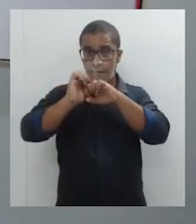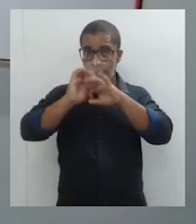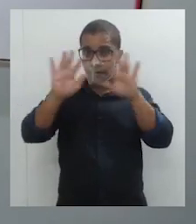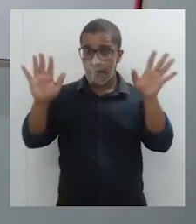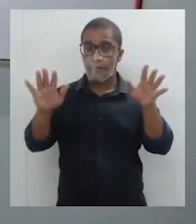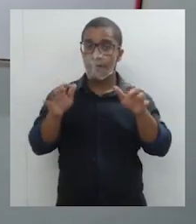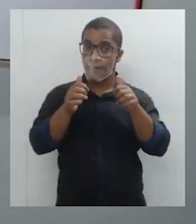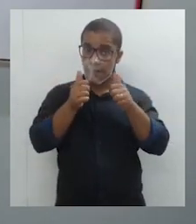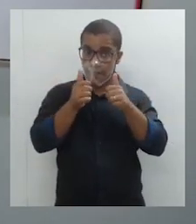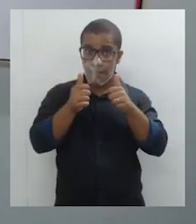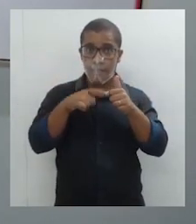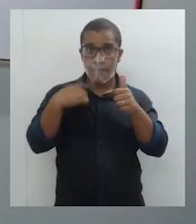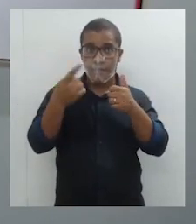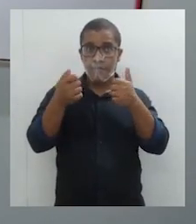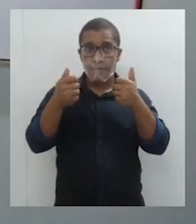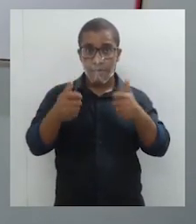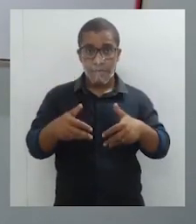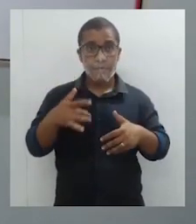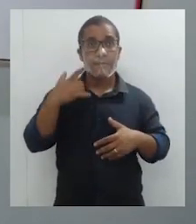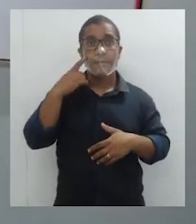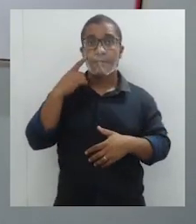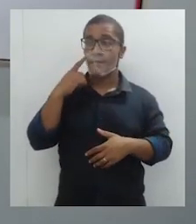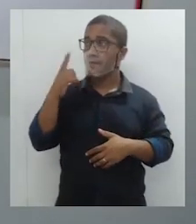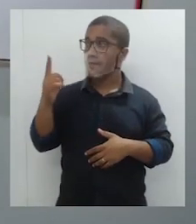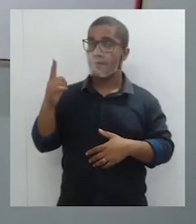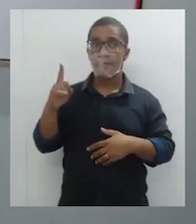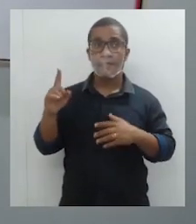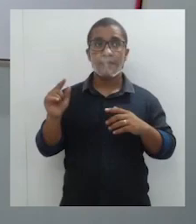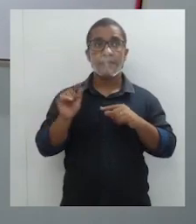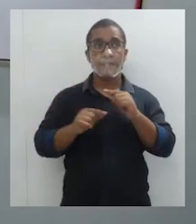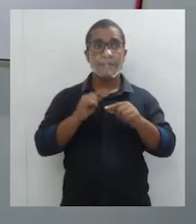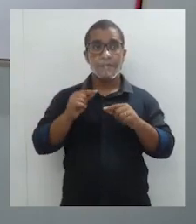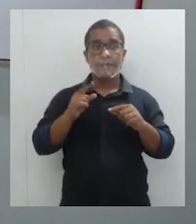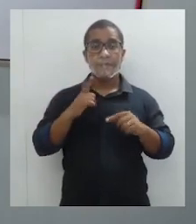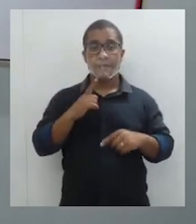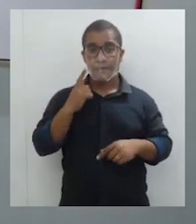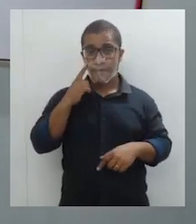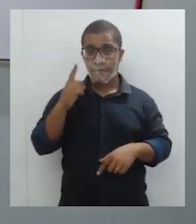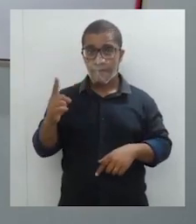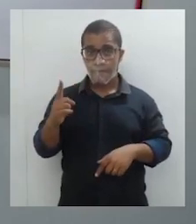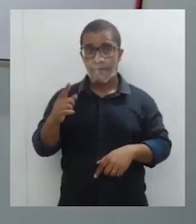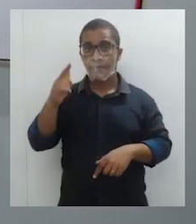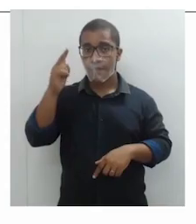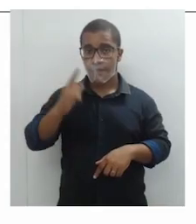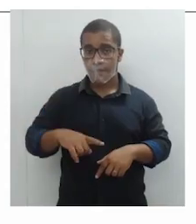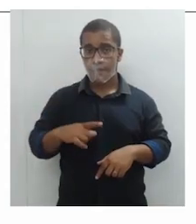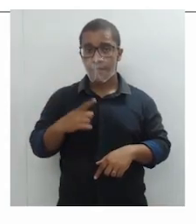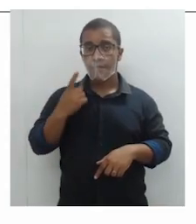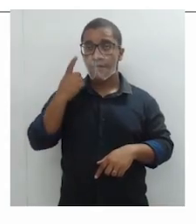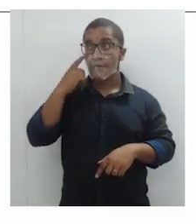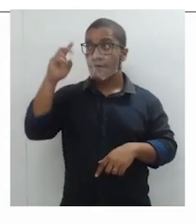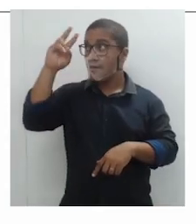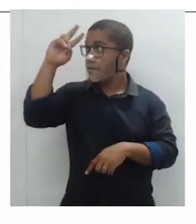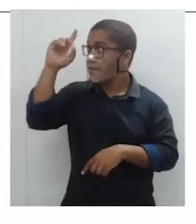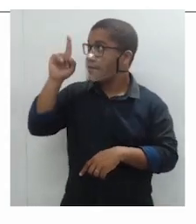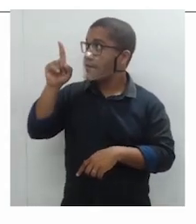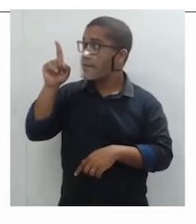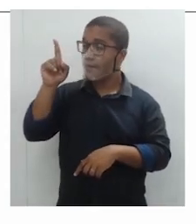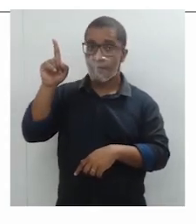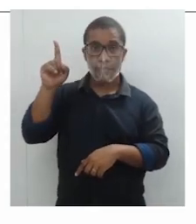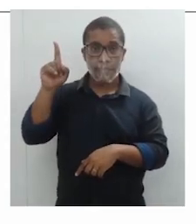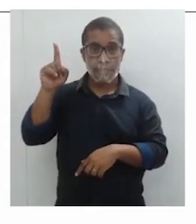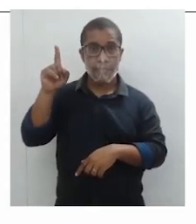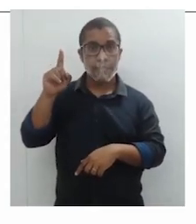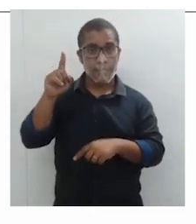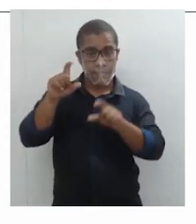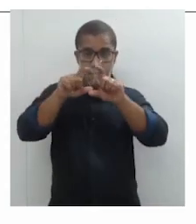aquilo que nós falamos vamos ver aqui que nós trouxemos para vocês Olhem só mais uma vez se lembram